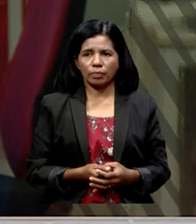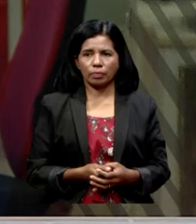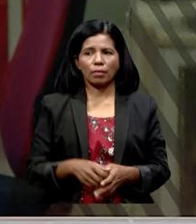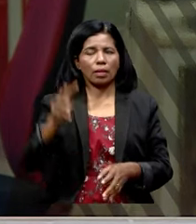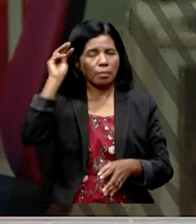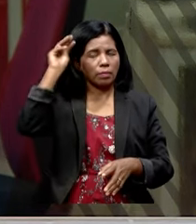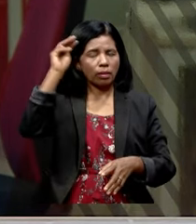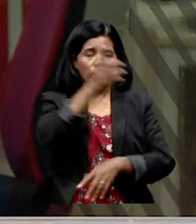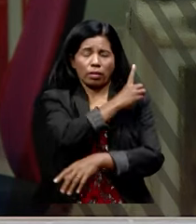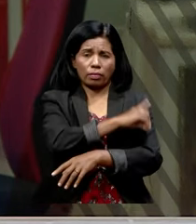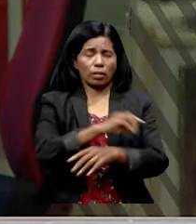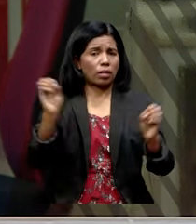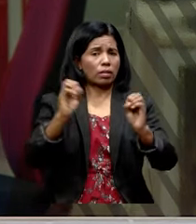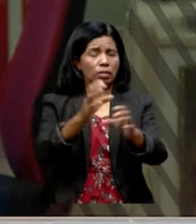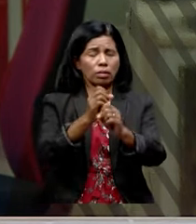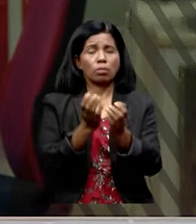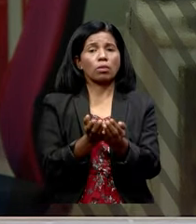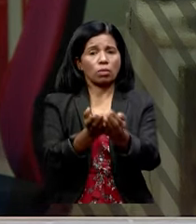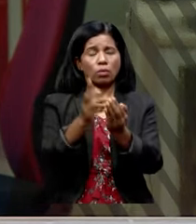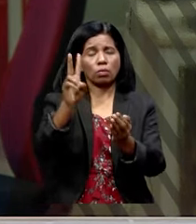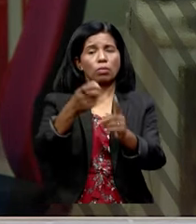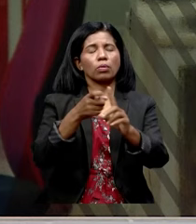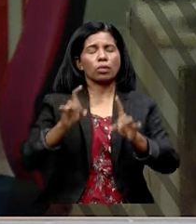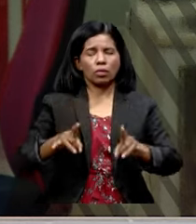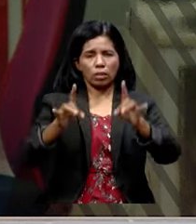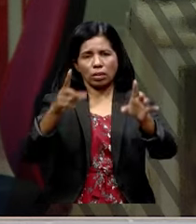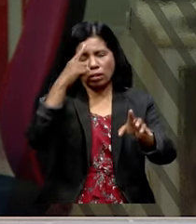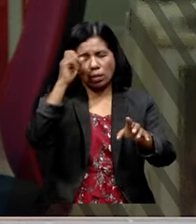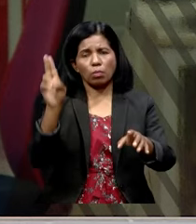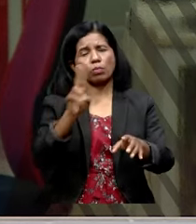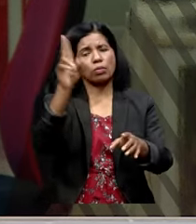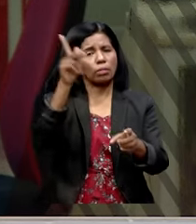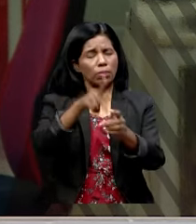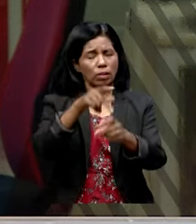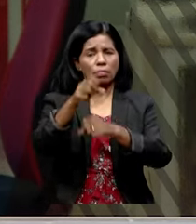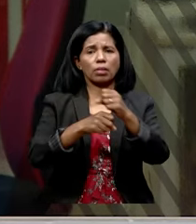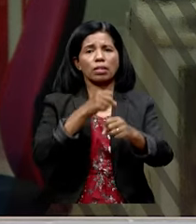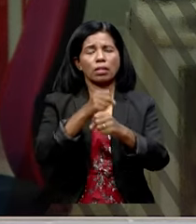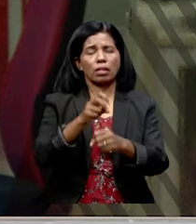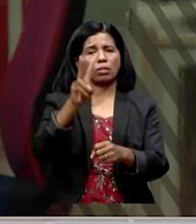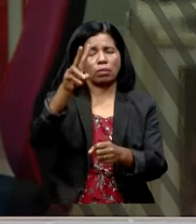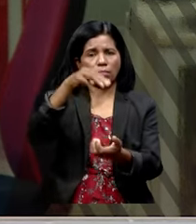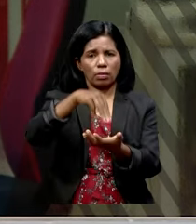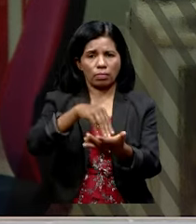Ministro de Defesa Lassie Morrow Rua Rússia Austrália, tamo gastos ba combustível cada tina anto com rua.